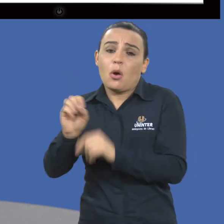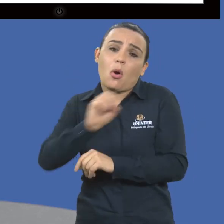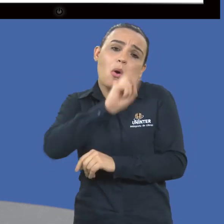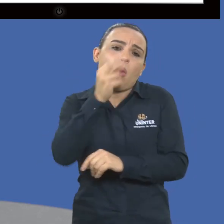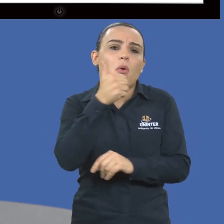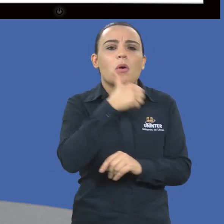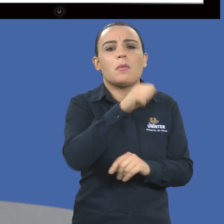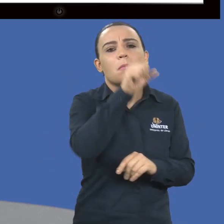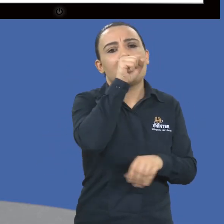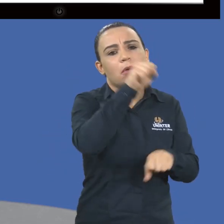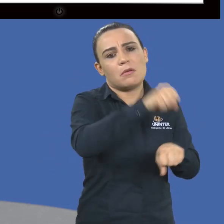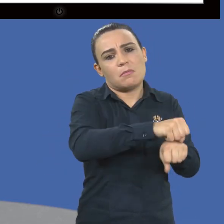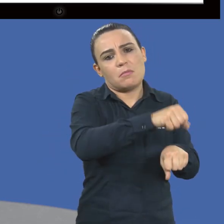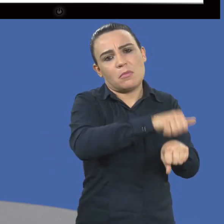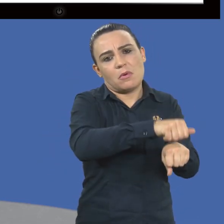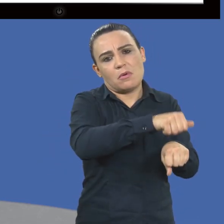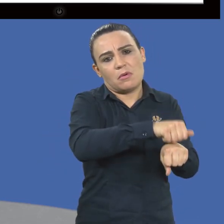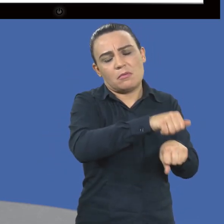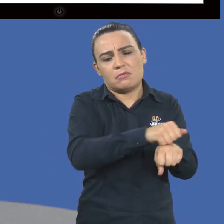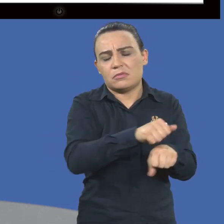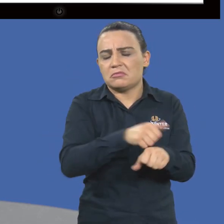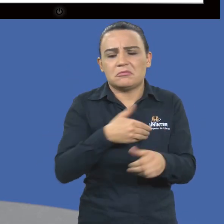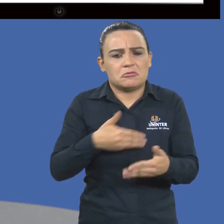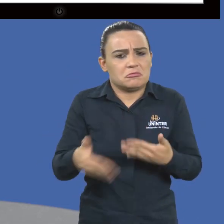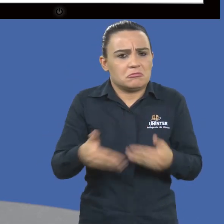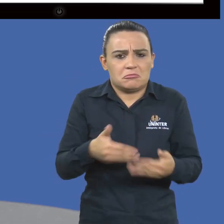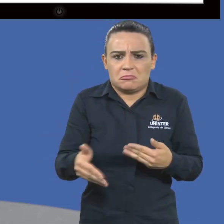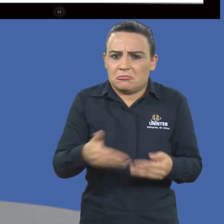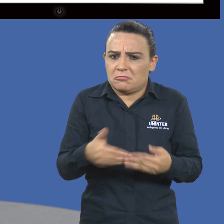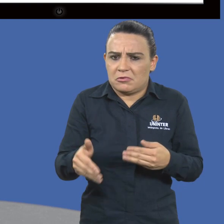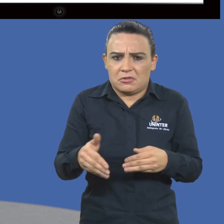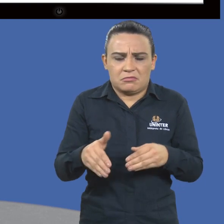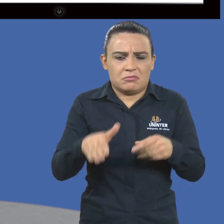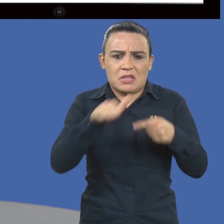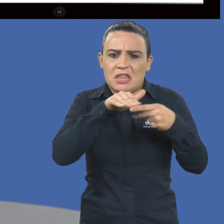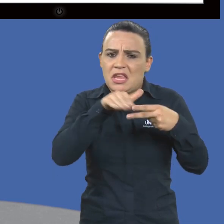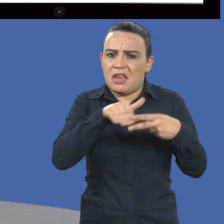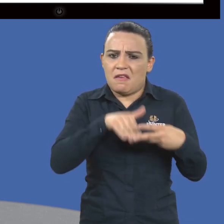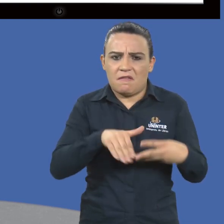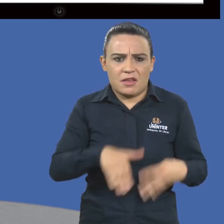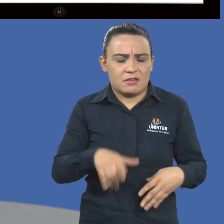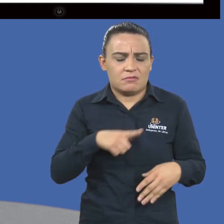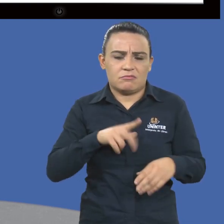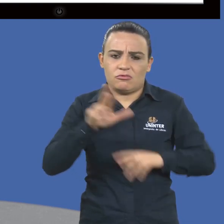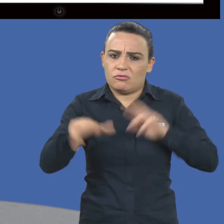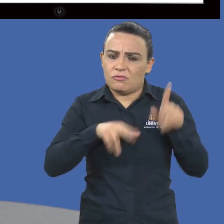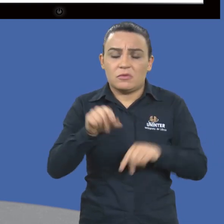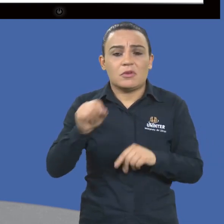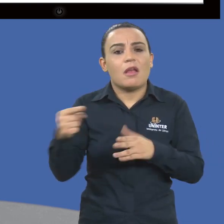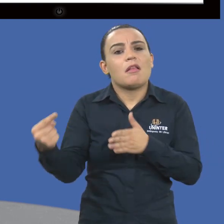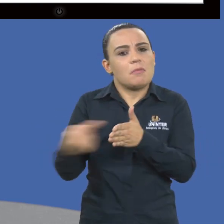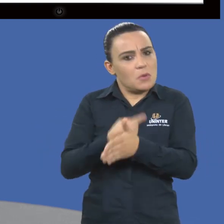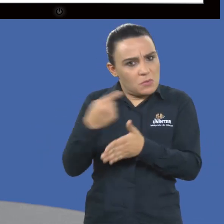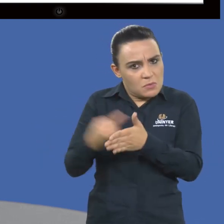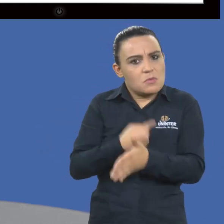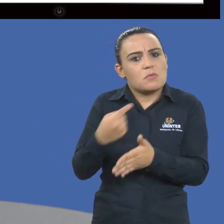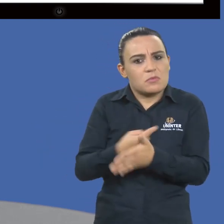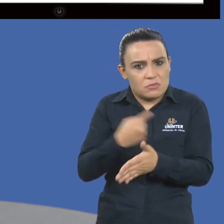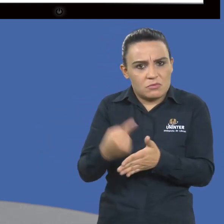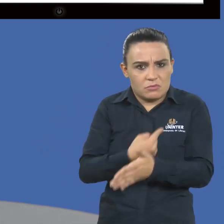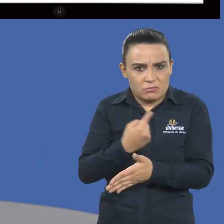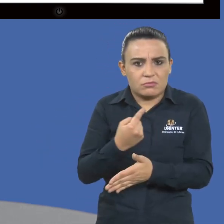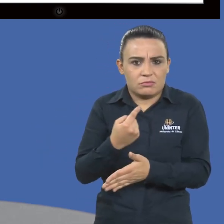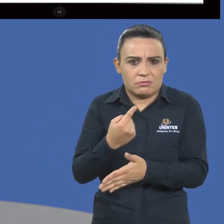vem trazer o nenê para a consulta, eles querem que a gente responda isso e é papel